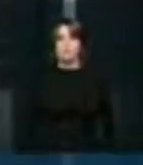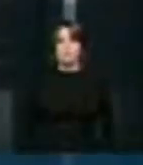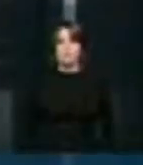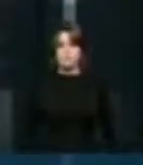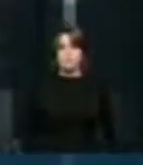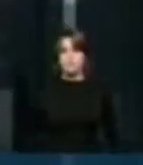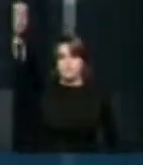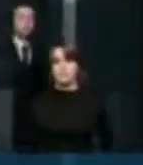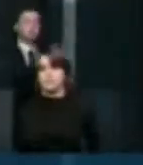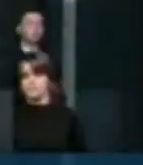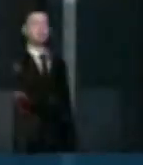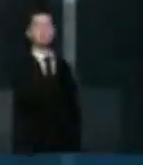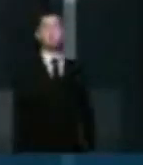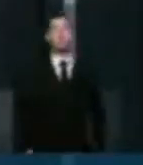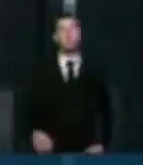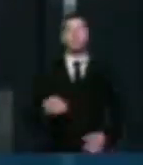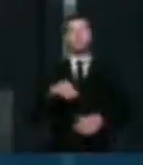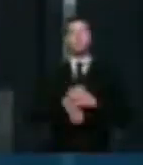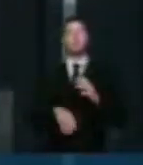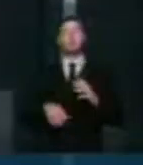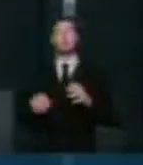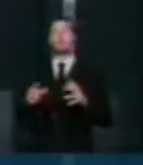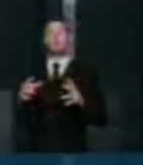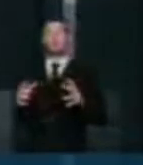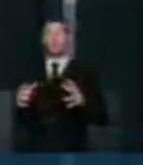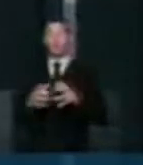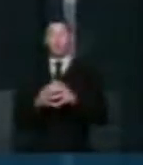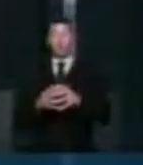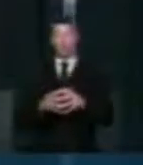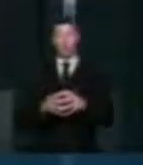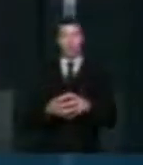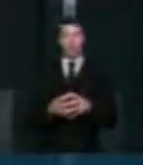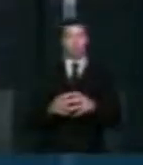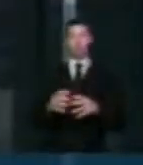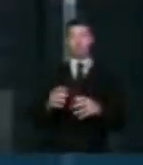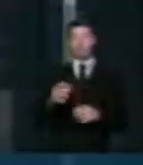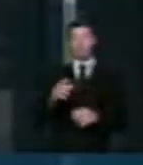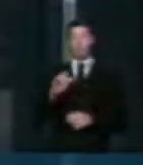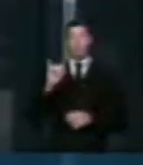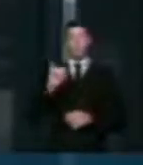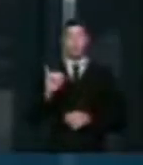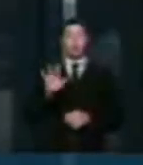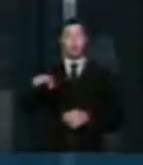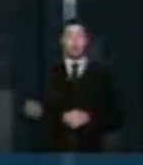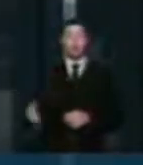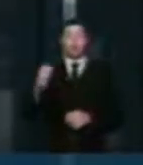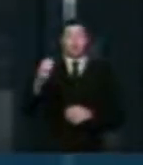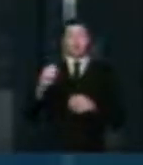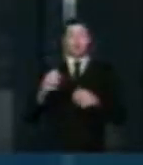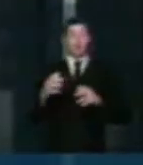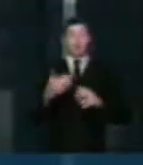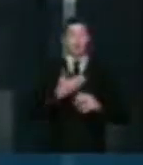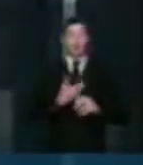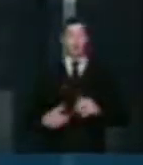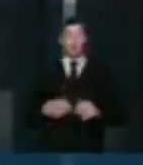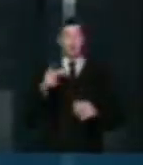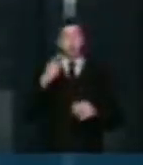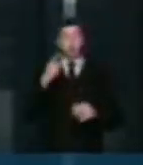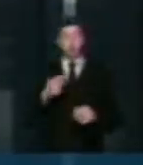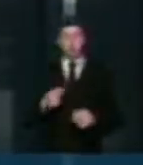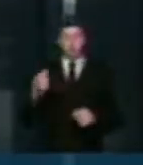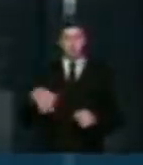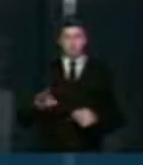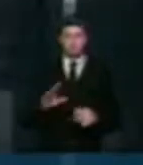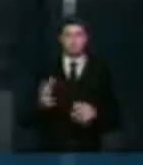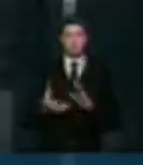recusa fiscal, quando o governo abre mão de receber impostos e tributos para incentivar as empresas, teremos 1,8 bilhões